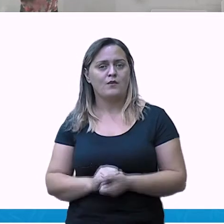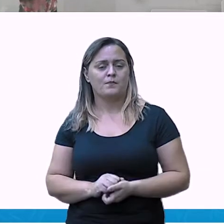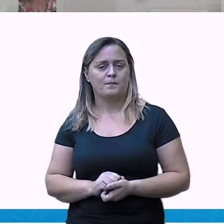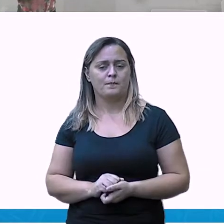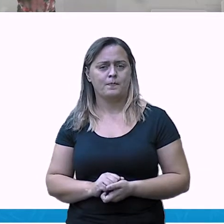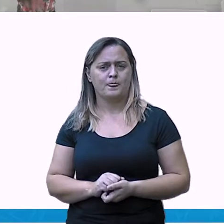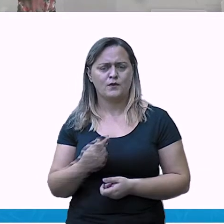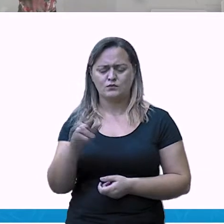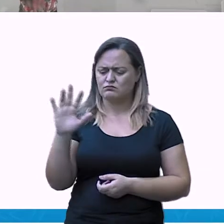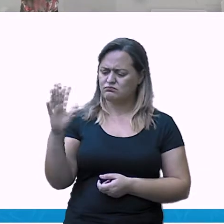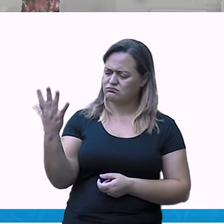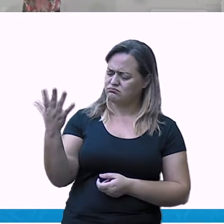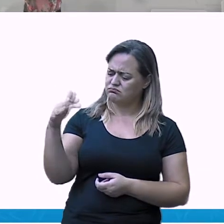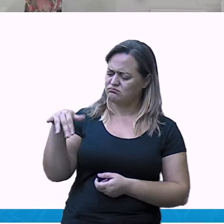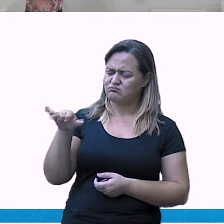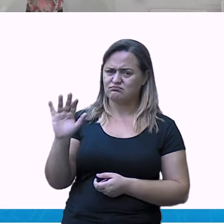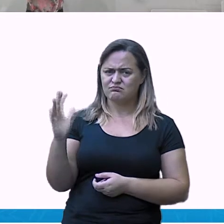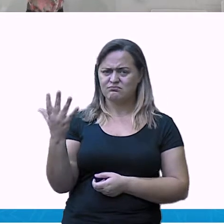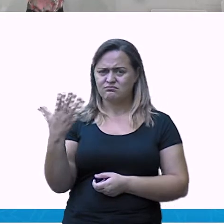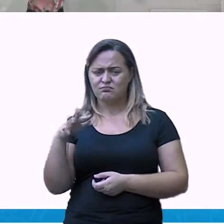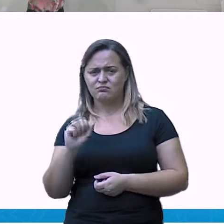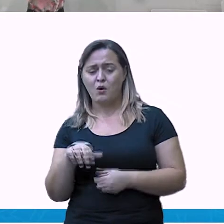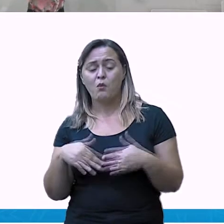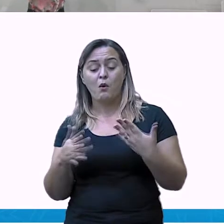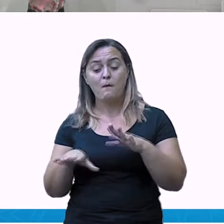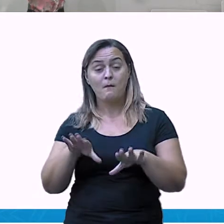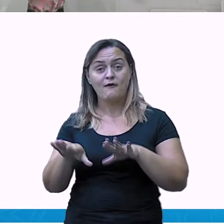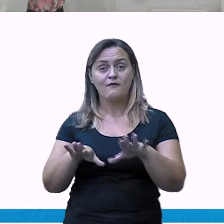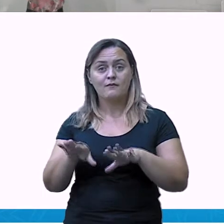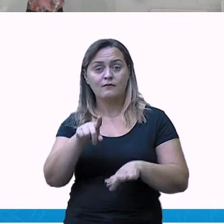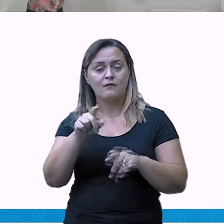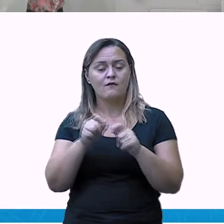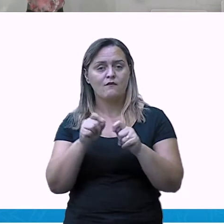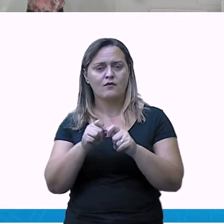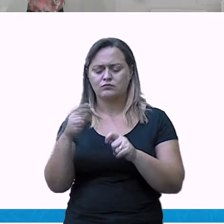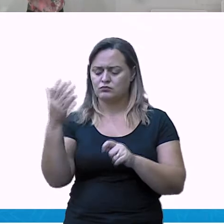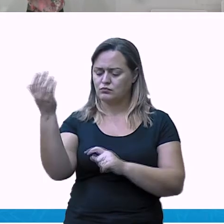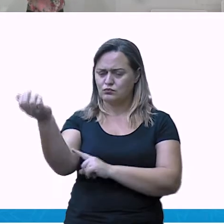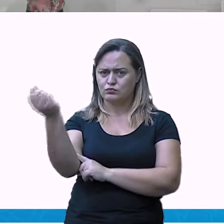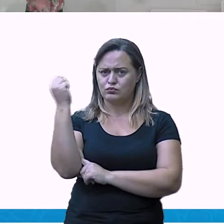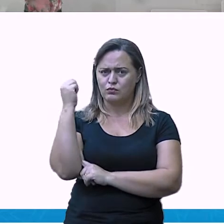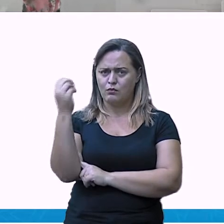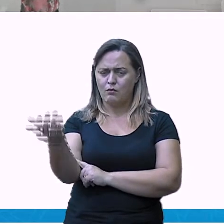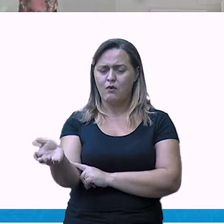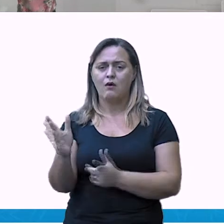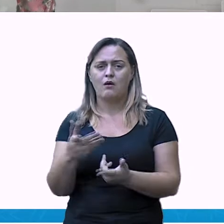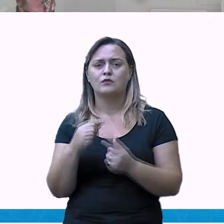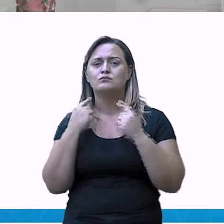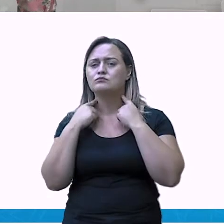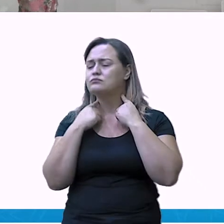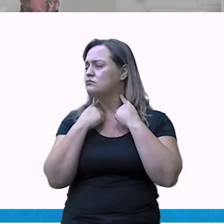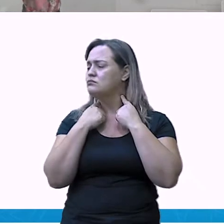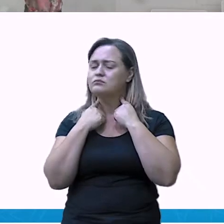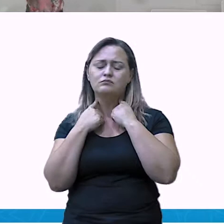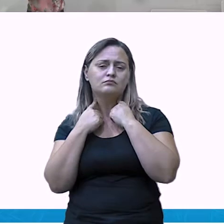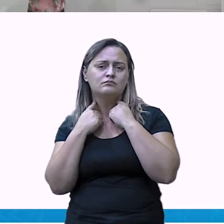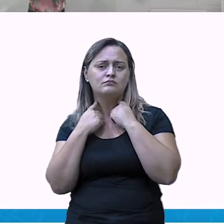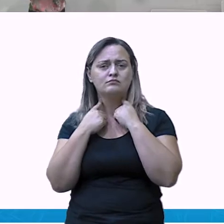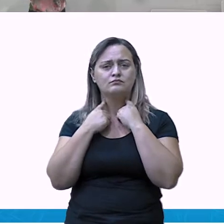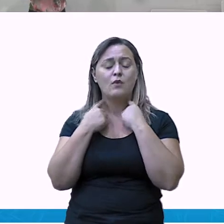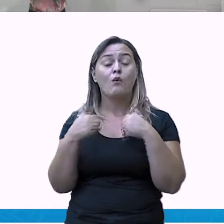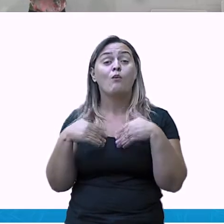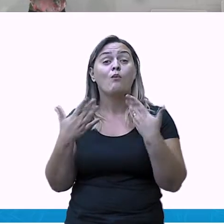sua mão? Que movimentos você consegue fazer com ela? Seu braço, seu pescoço,